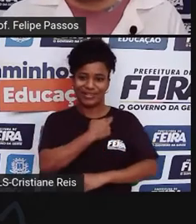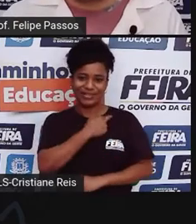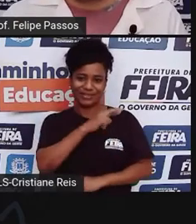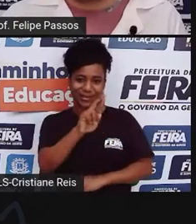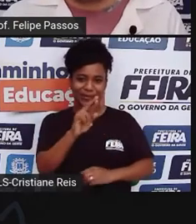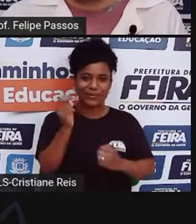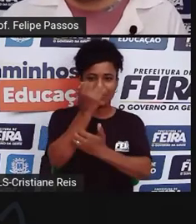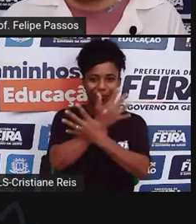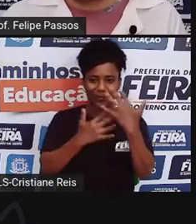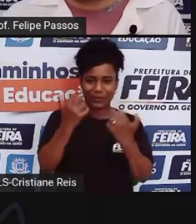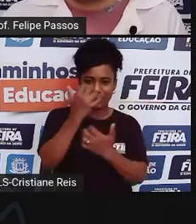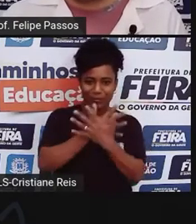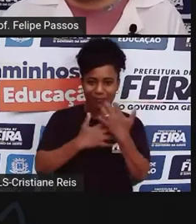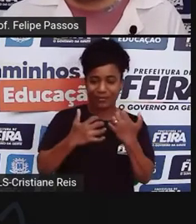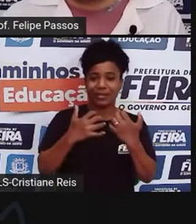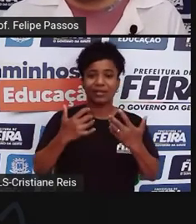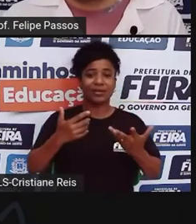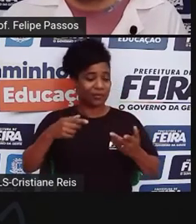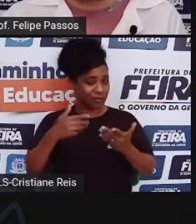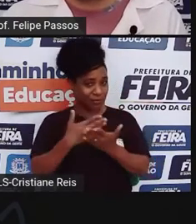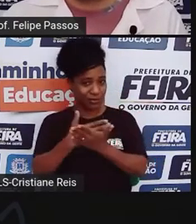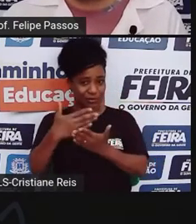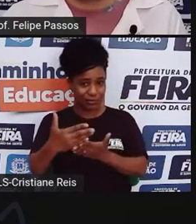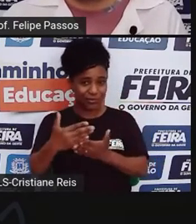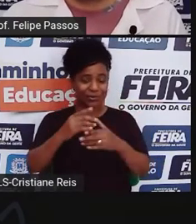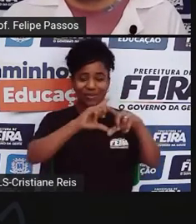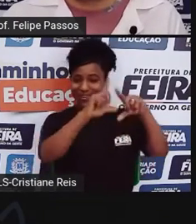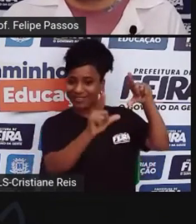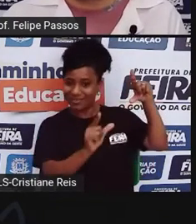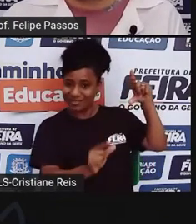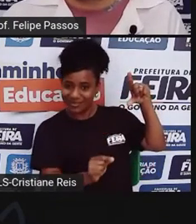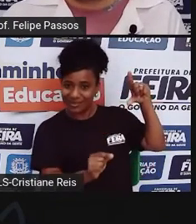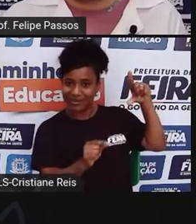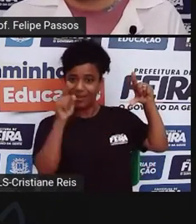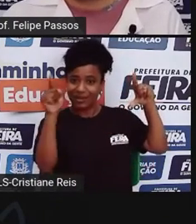nas religiões afrodescendentes, os índios,